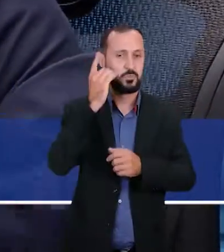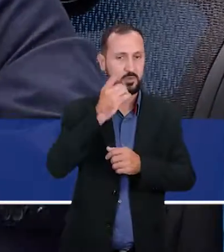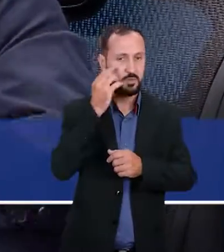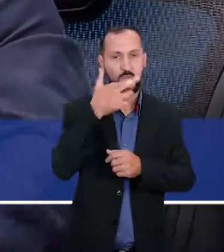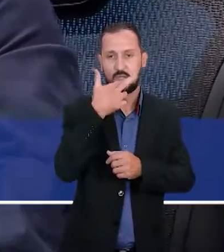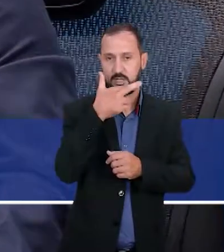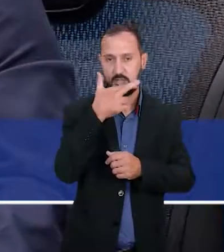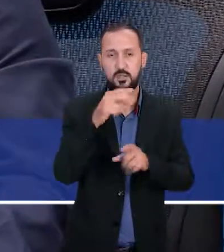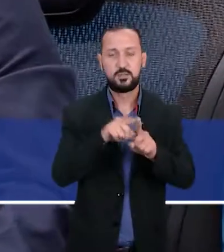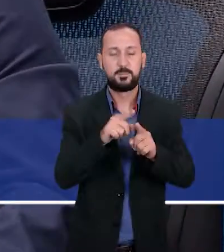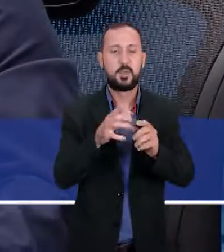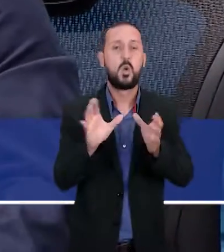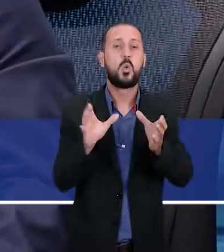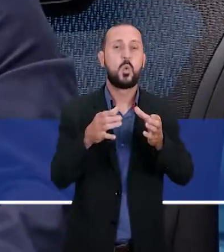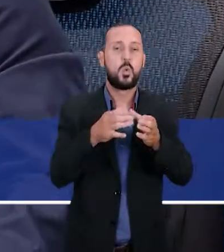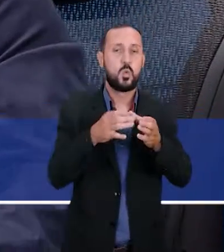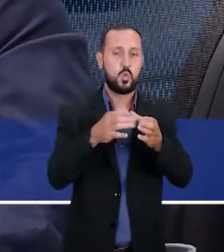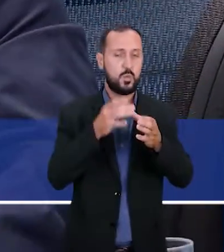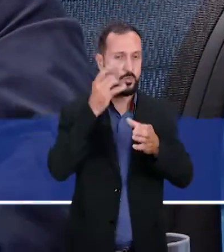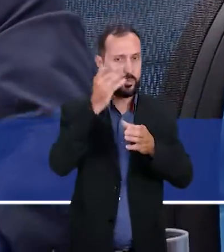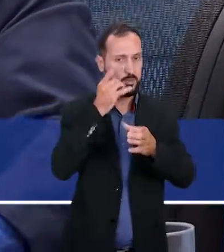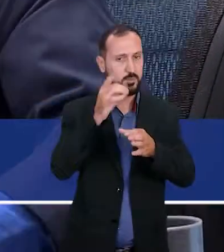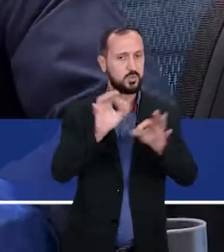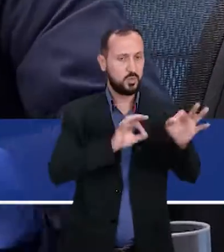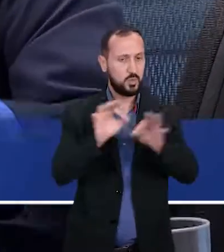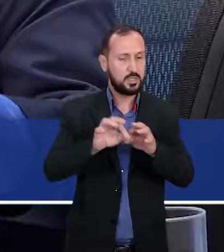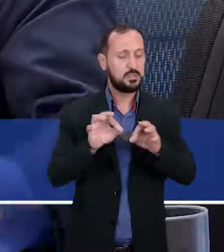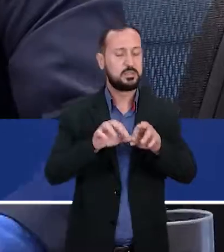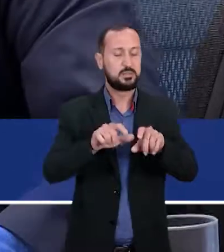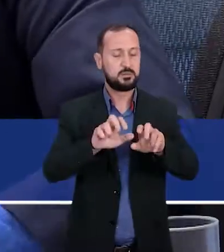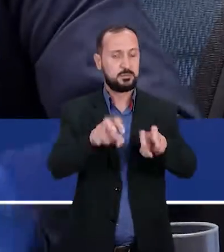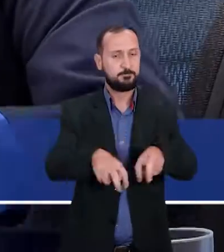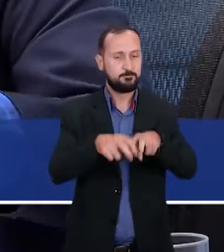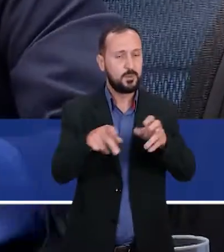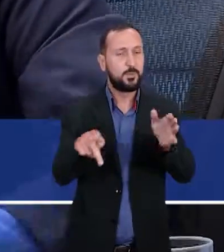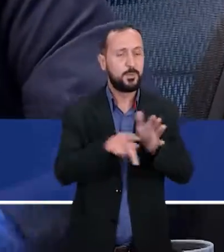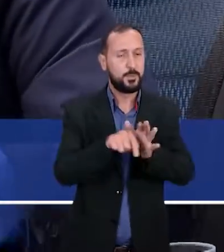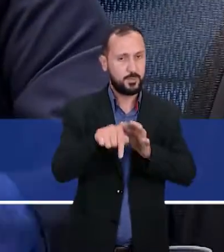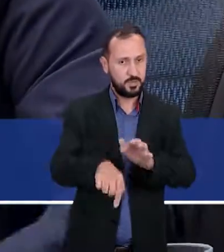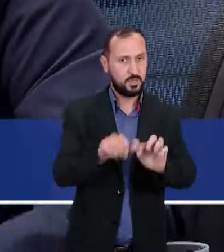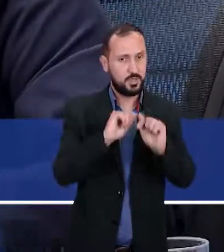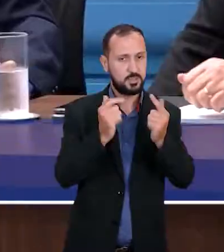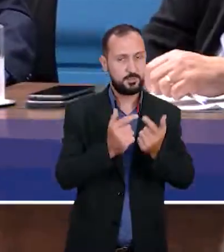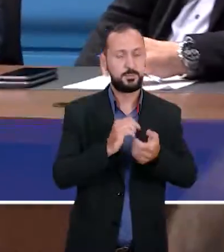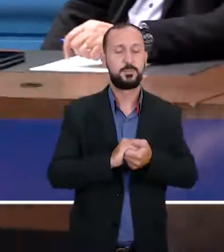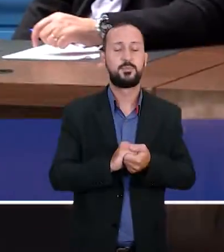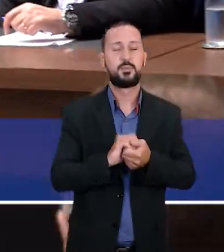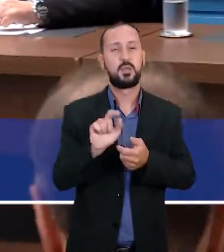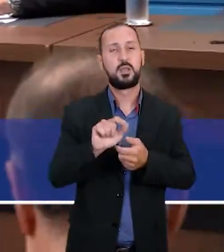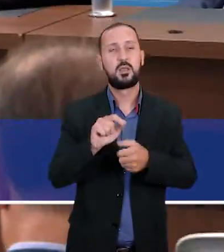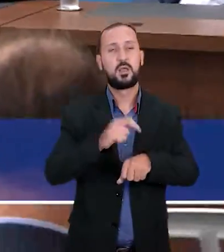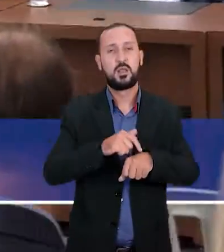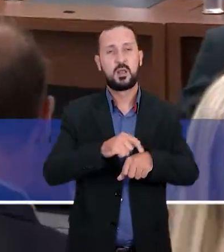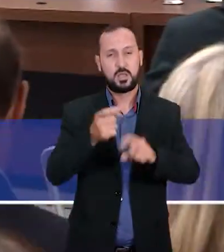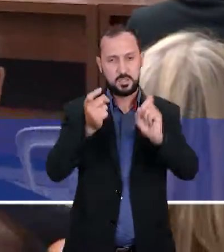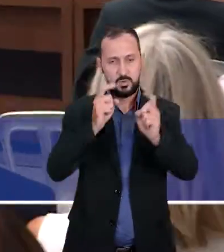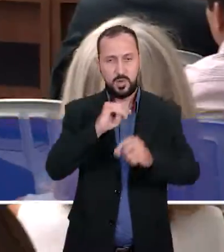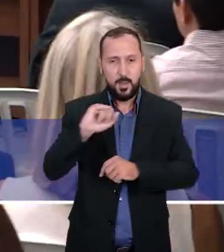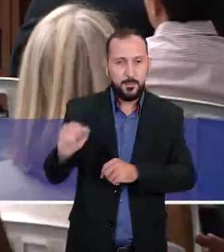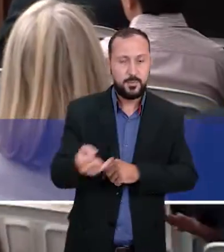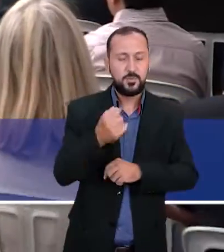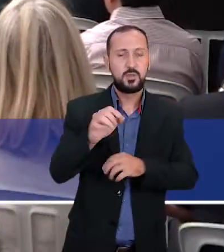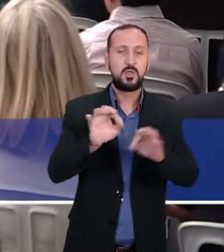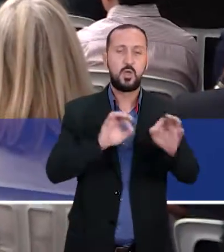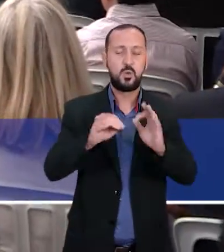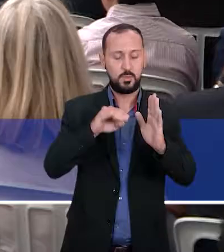estadual Renato Câmara coordena a Frente Parlamentar de Regularização Fundiária na Casa de Leis sul-mato-grossense. Ele aproveitou a reunião para